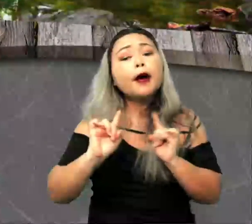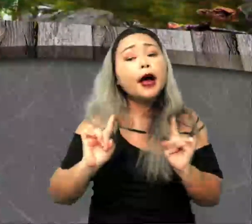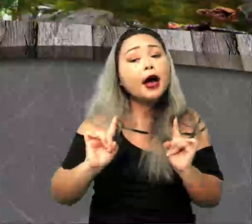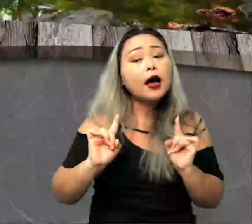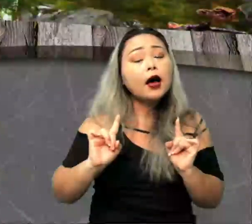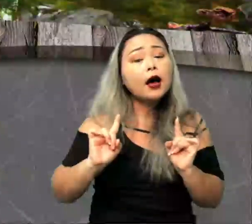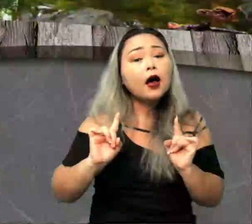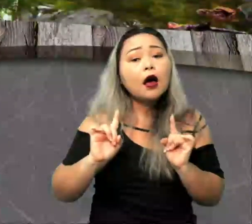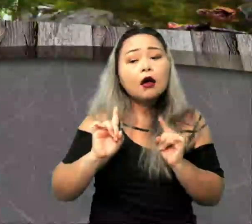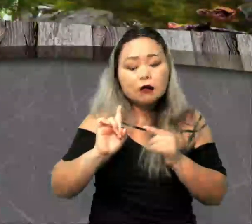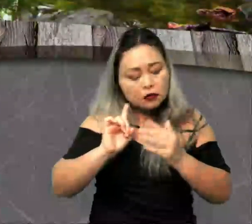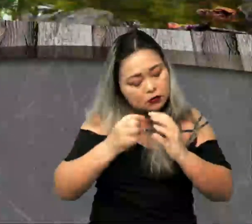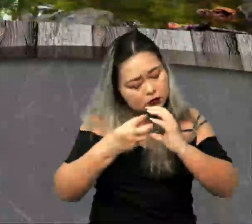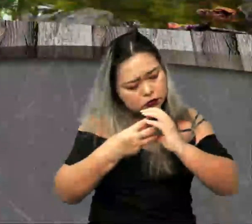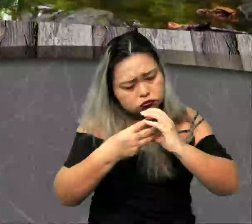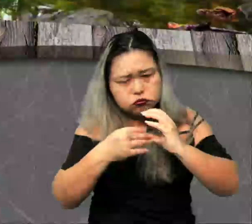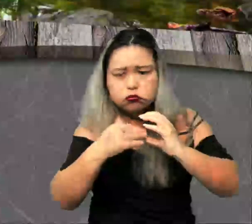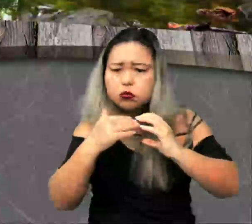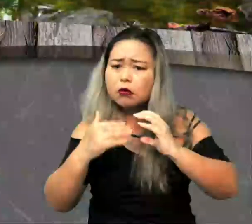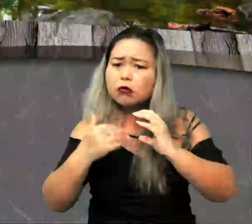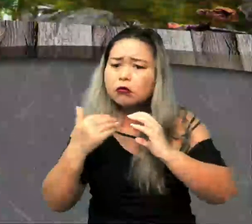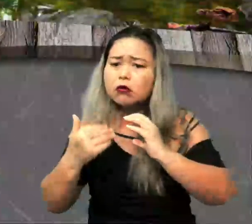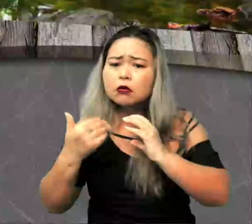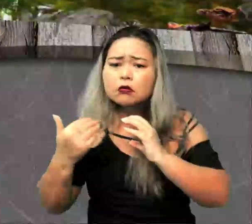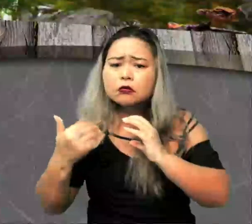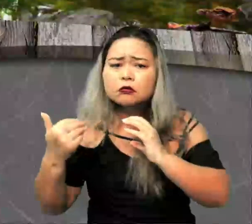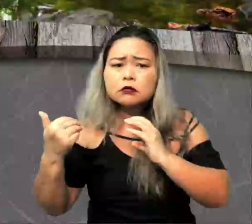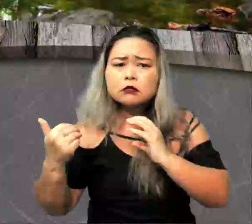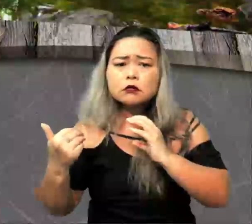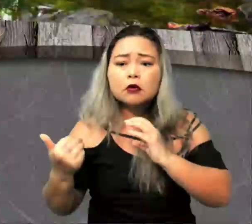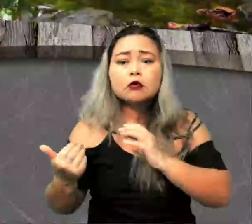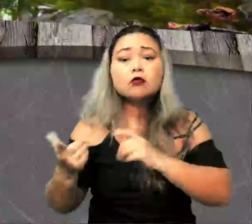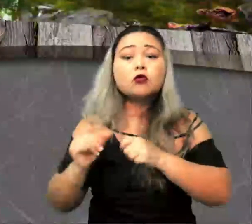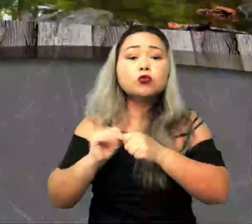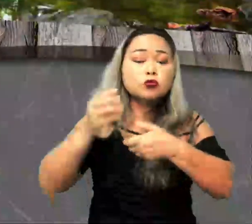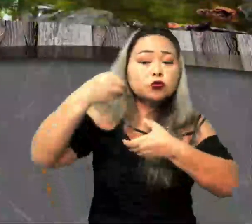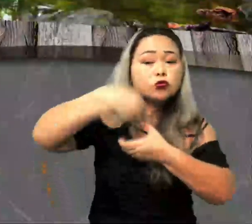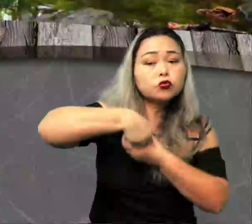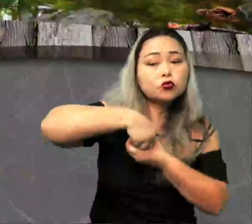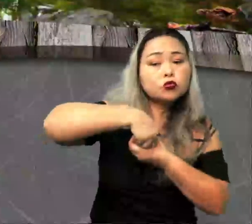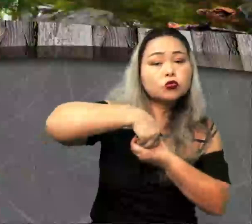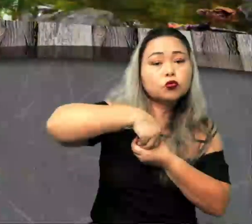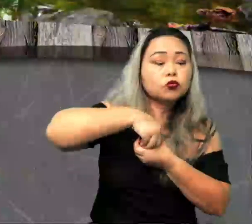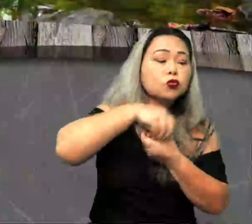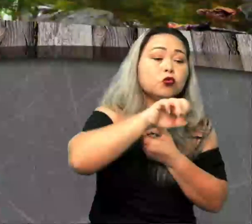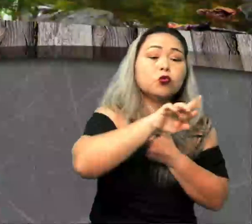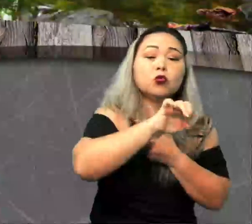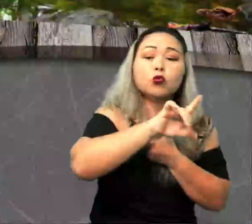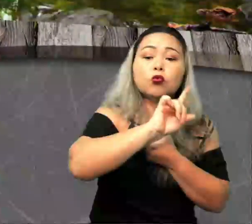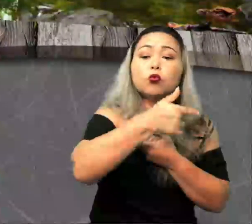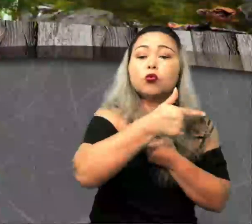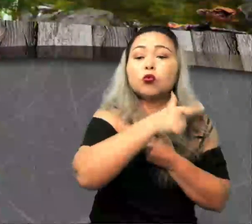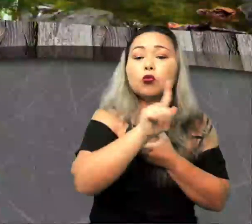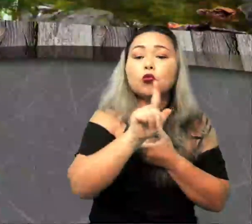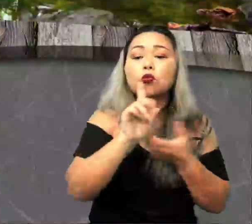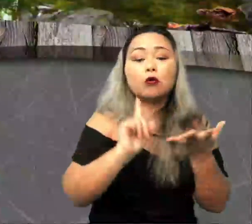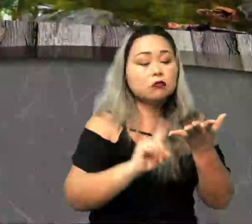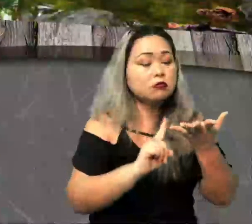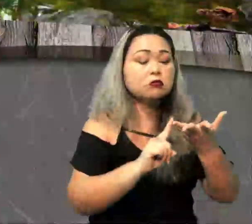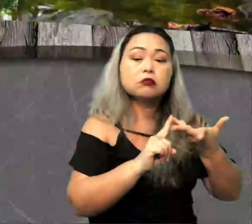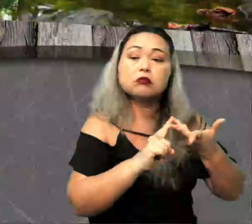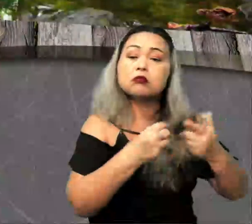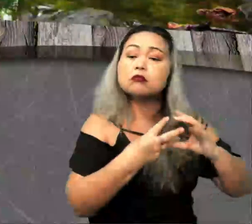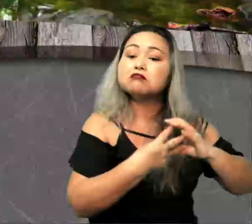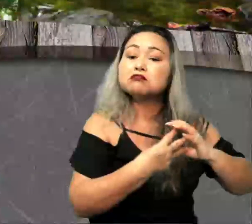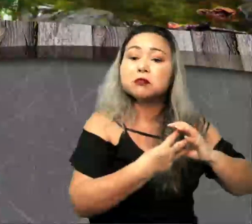certa desenvoltura diferente do que você vai ter no corpo ou no organismo de um ser